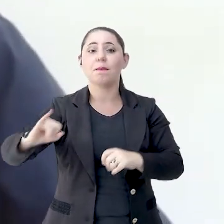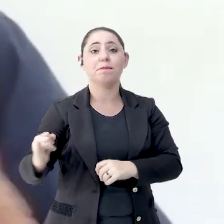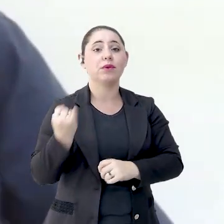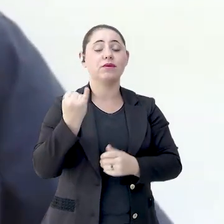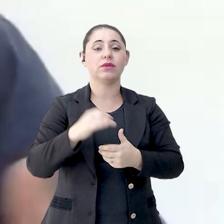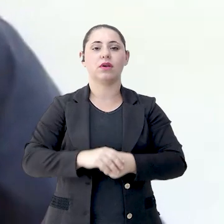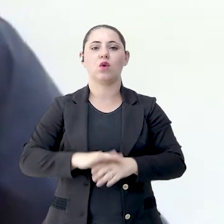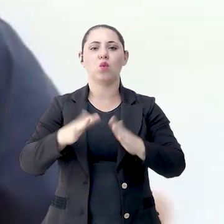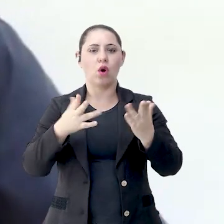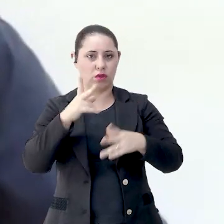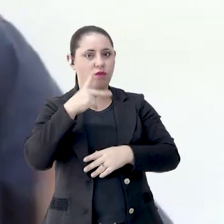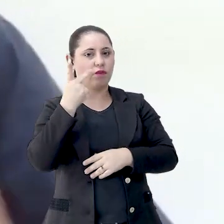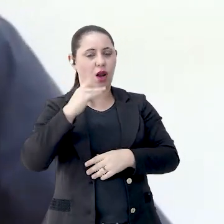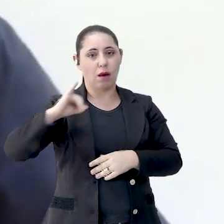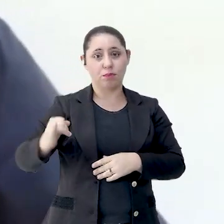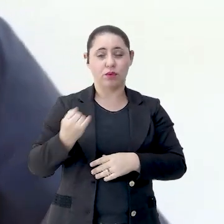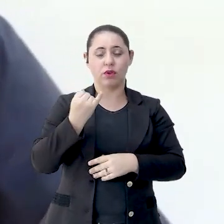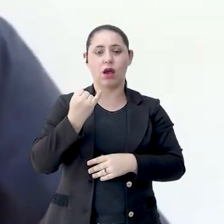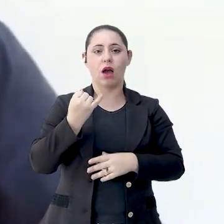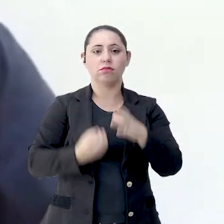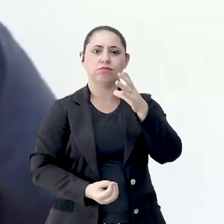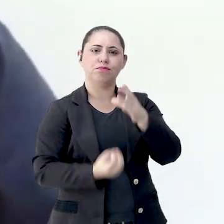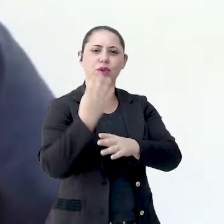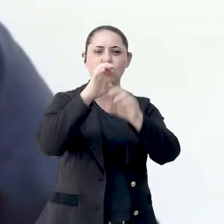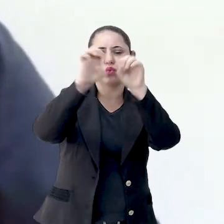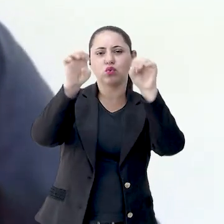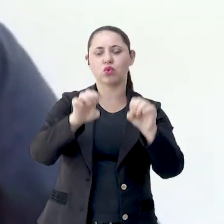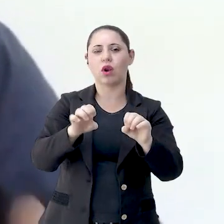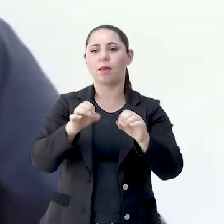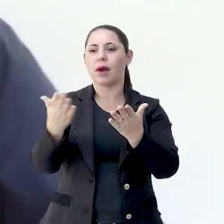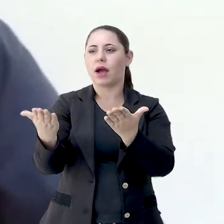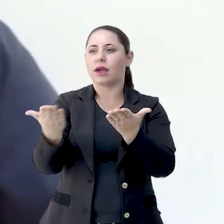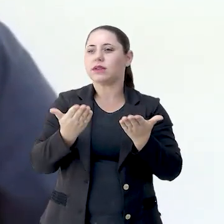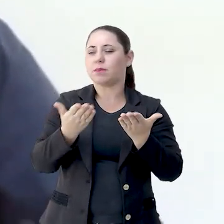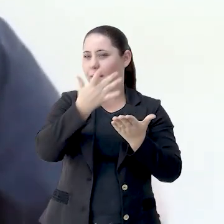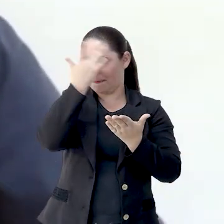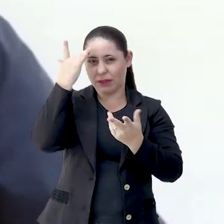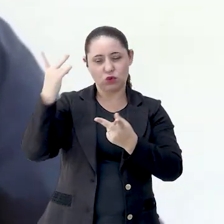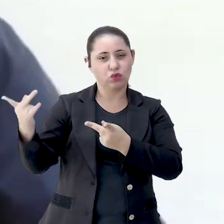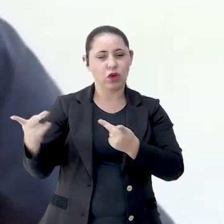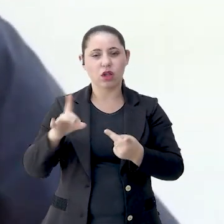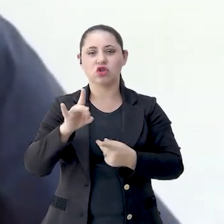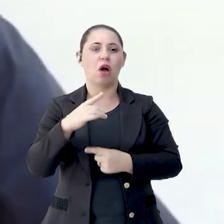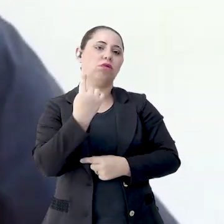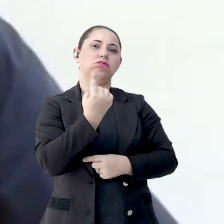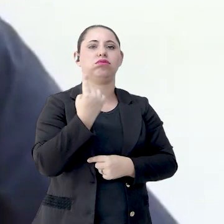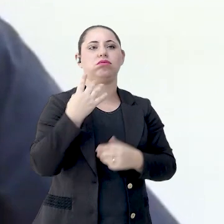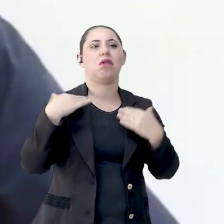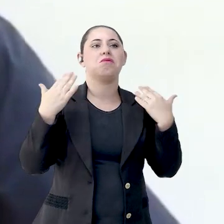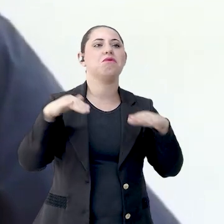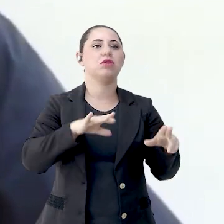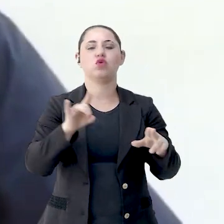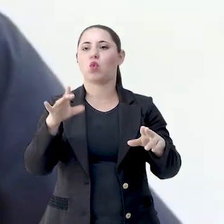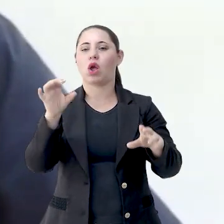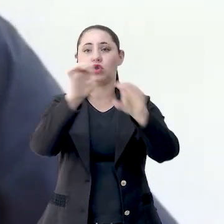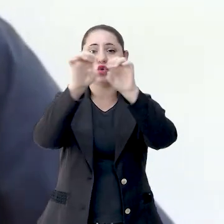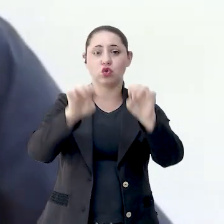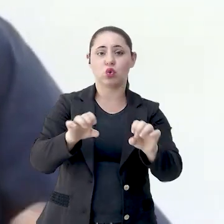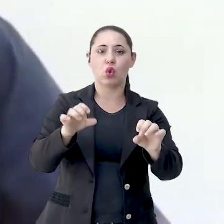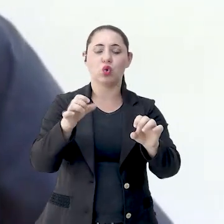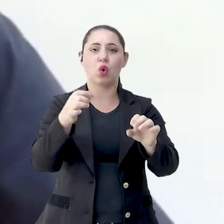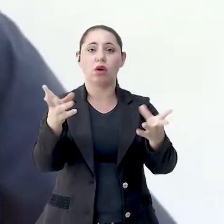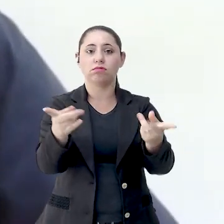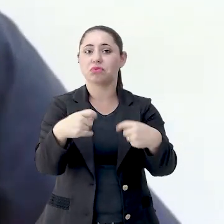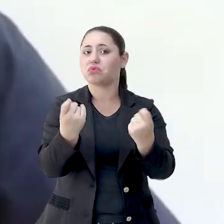fala em aproveitar, é criar uma infraestrutura adequada para receber o turista. Não adianta ter só um atrativo se você não tem toda essa estrutura adequada para